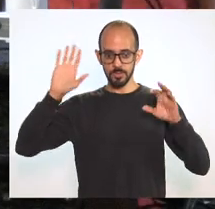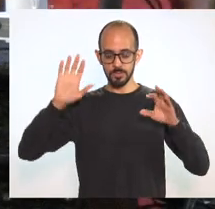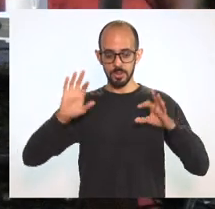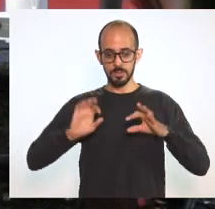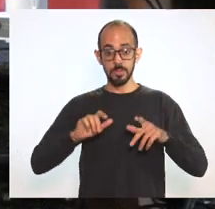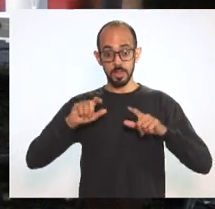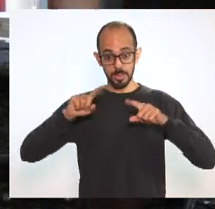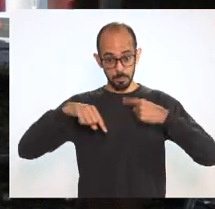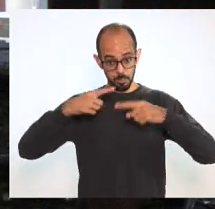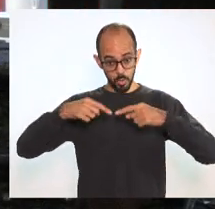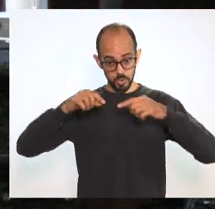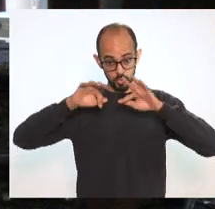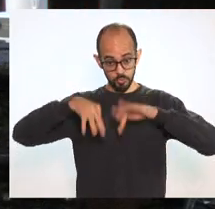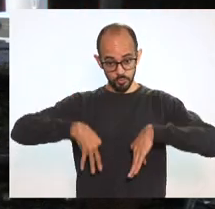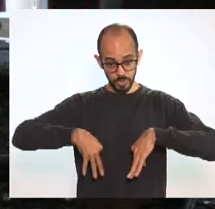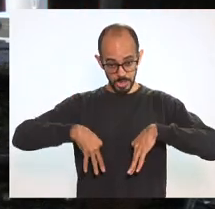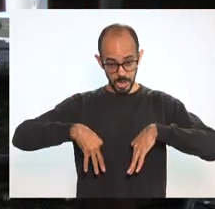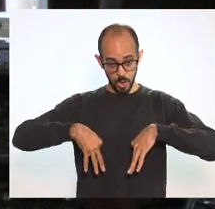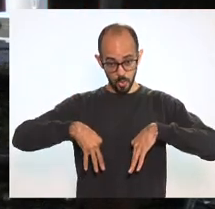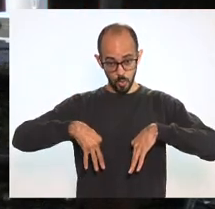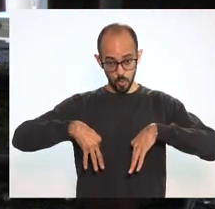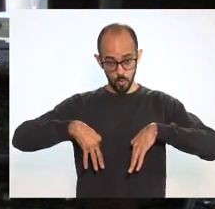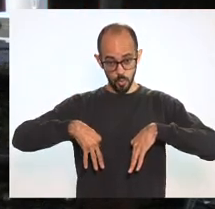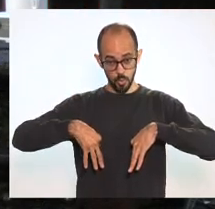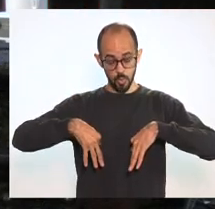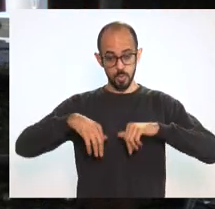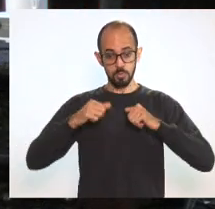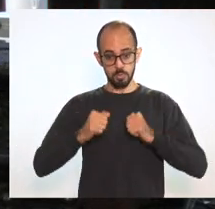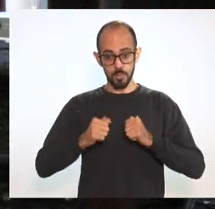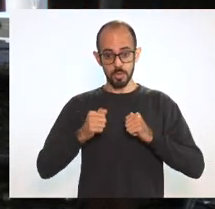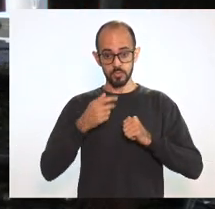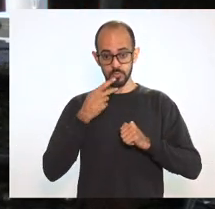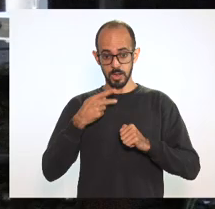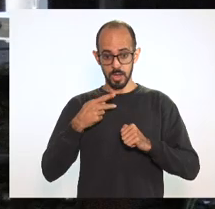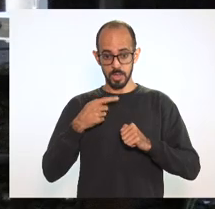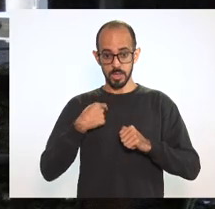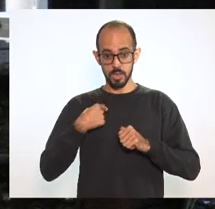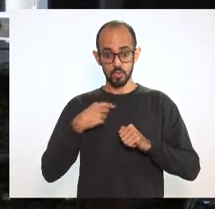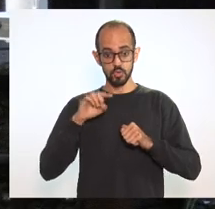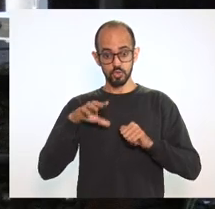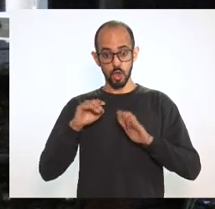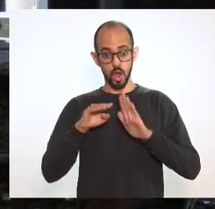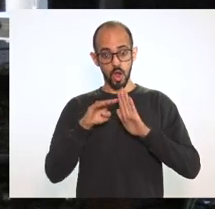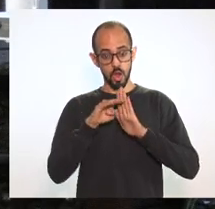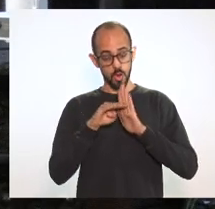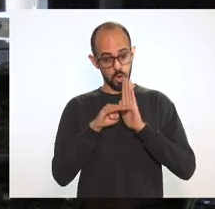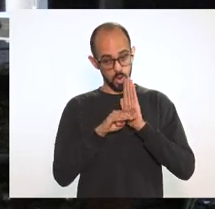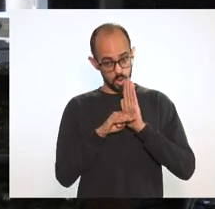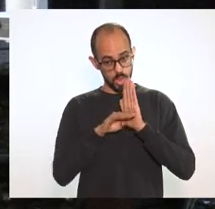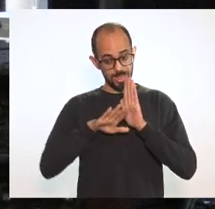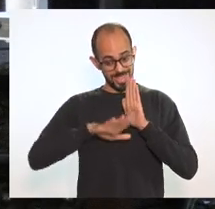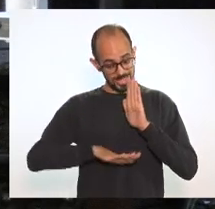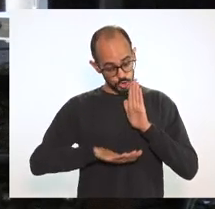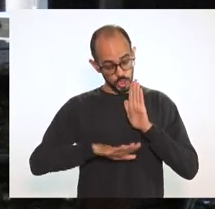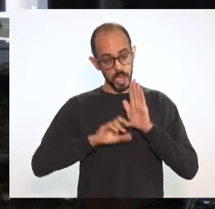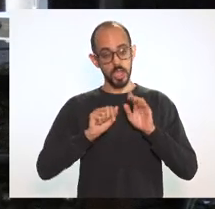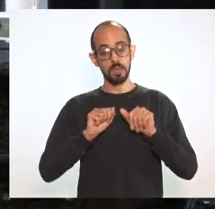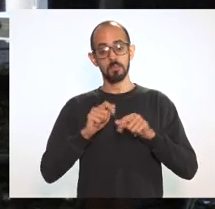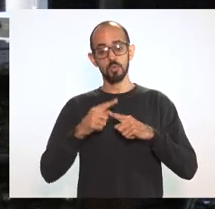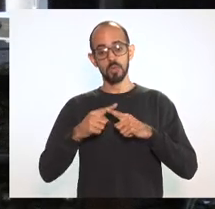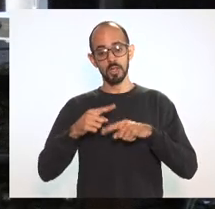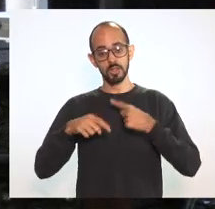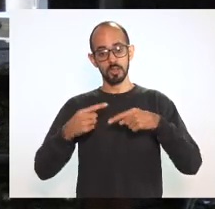da pauta, Vossa Excelência poderá usar pela ordem. Eu só deixei a Marta porque ela era a presidente da comissão que em seguida daria o